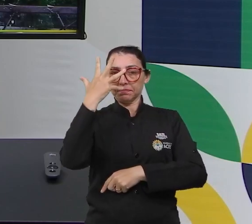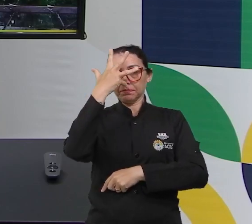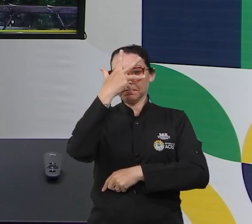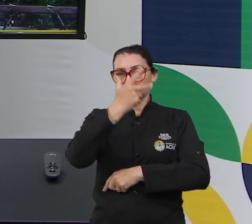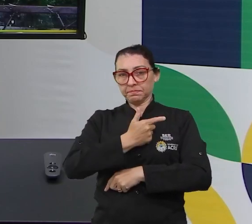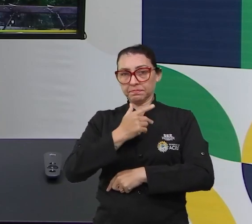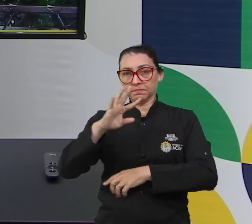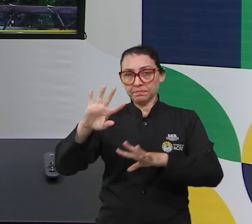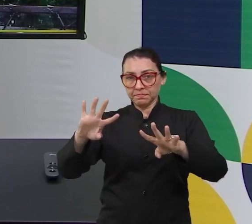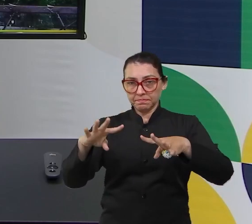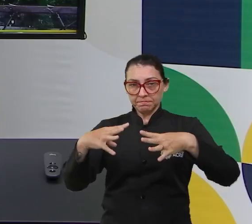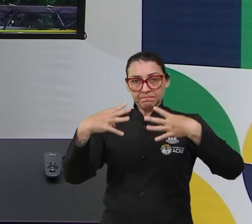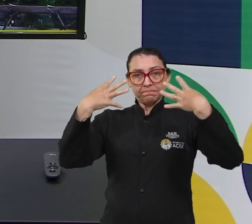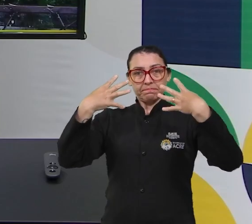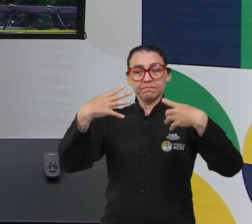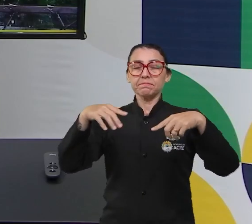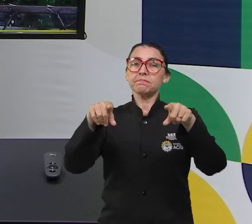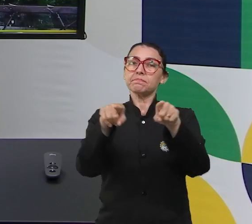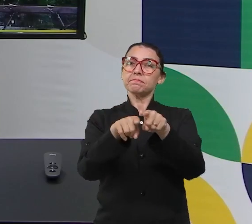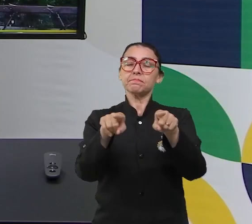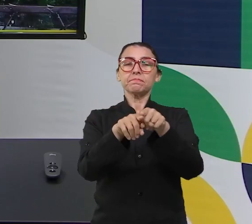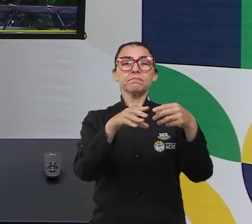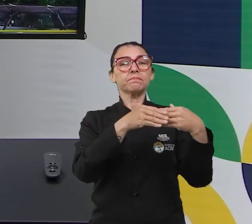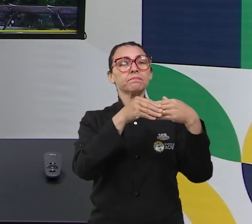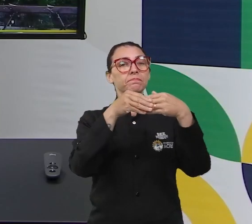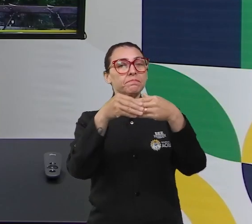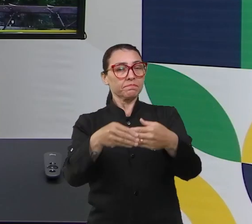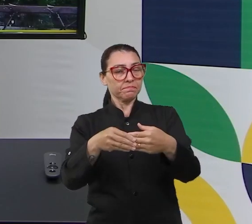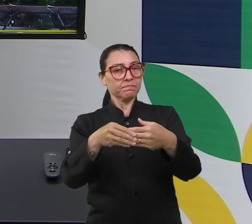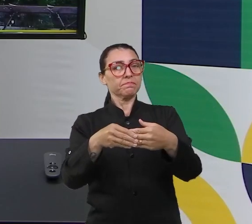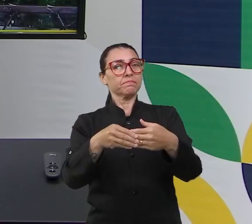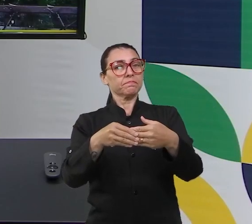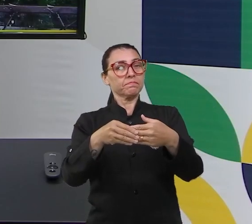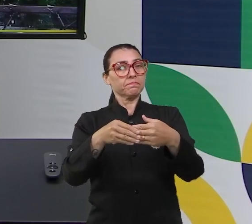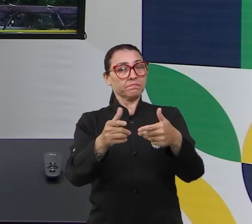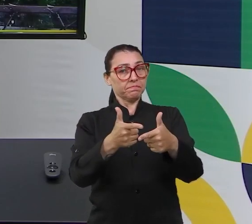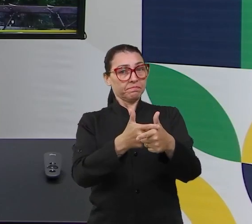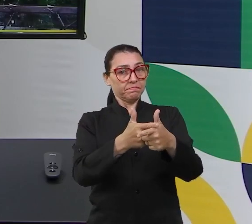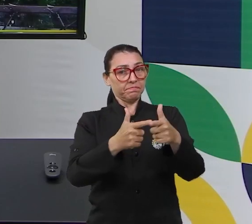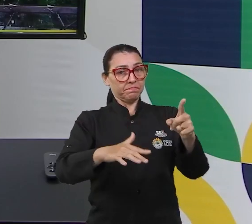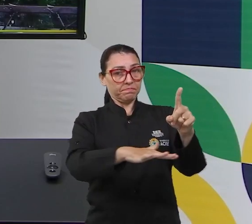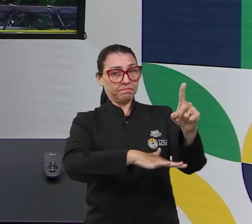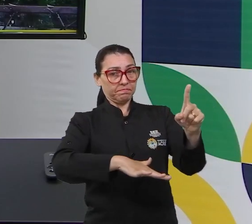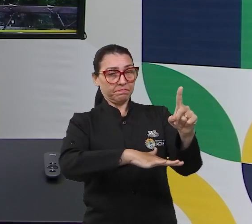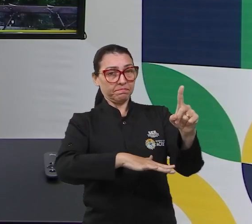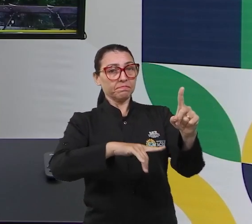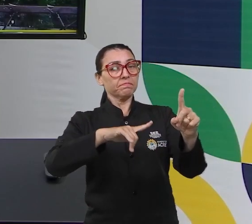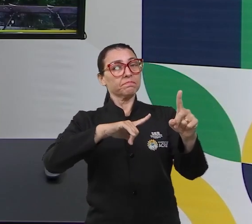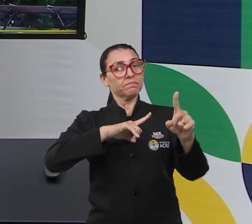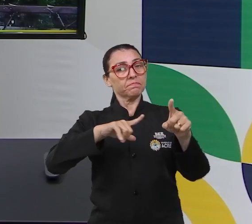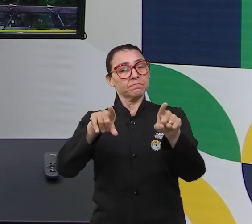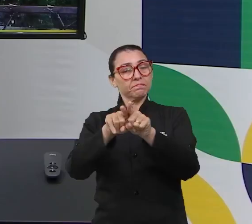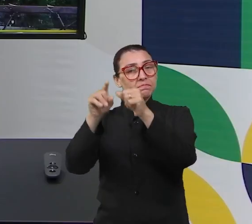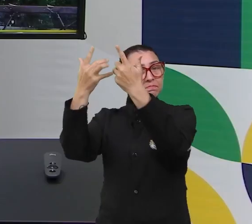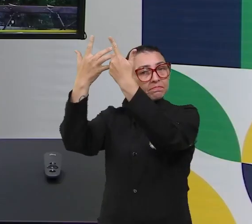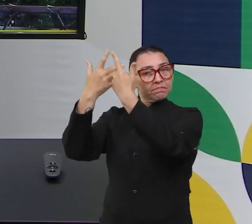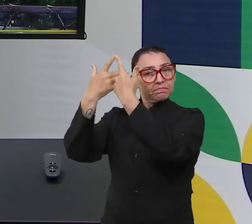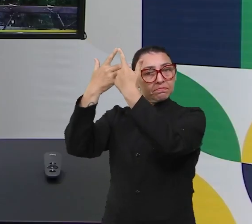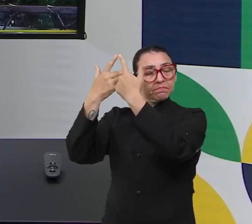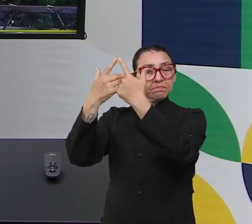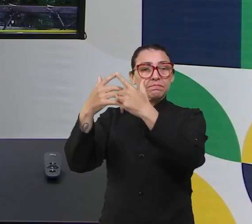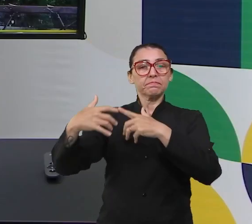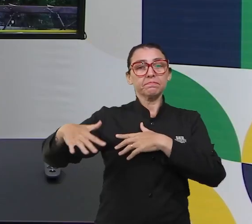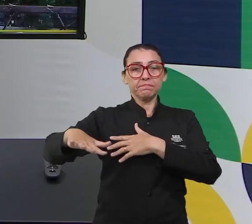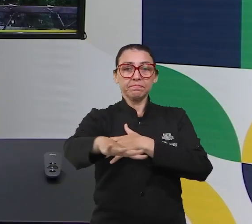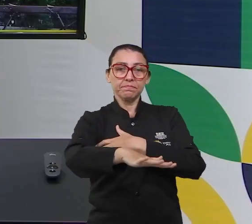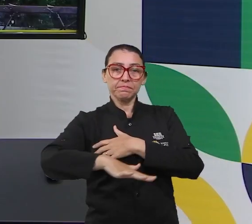mais atraente, ela também traz questões sociais, também traz reflexões para que esse